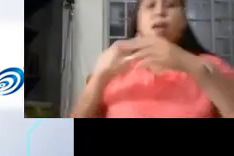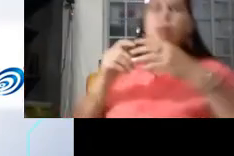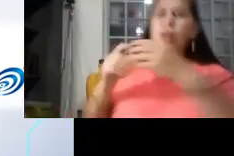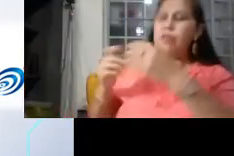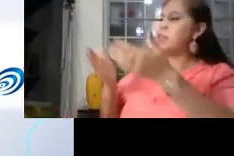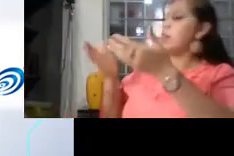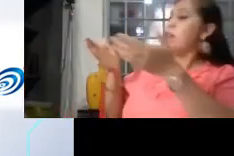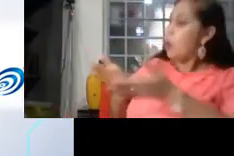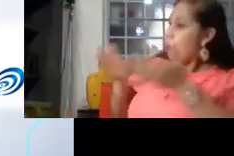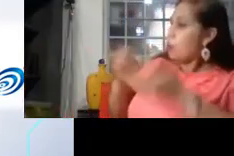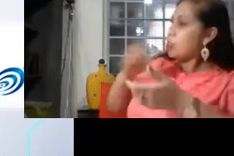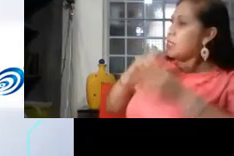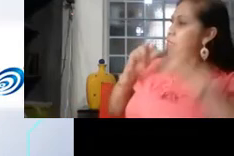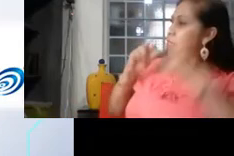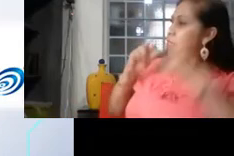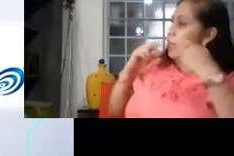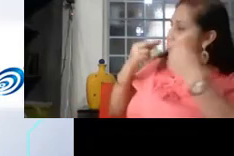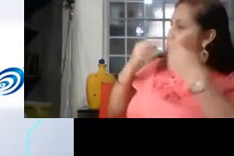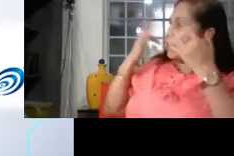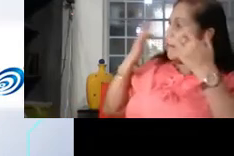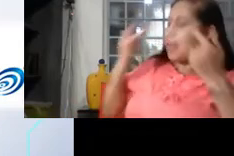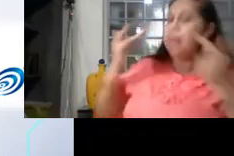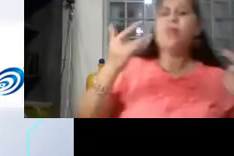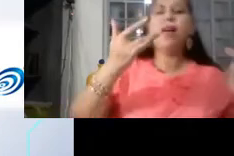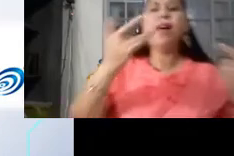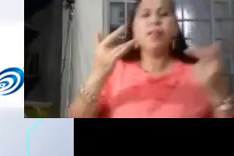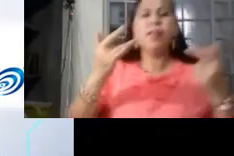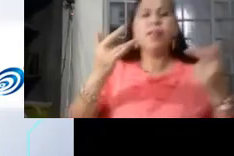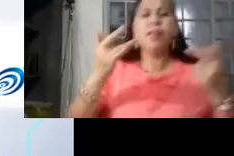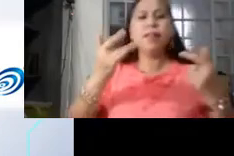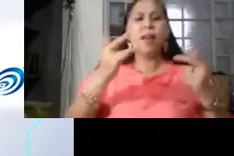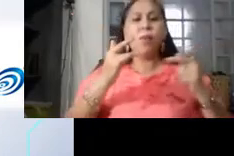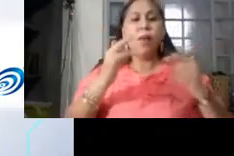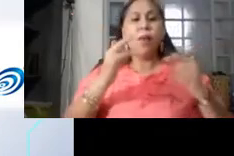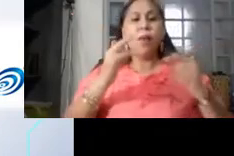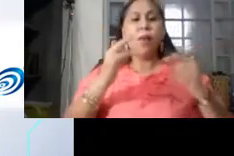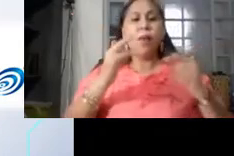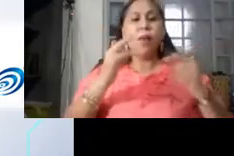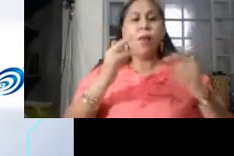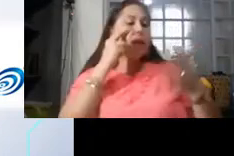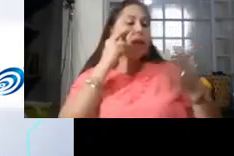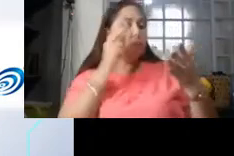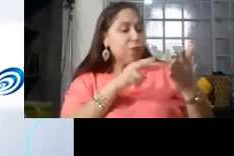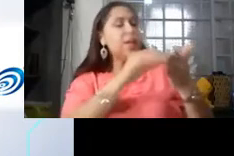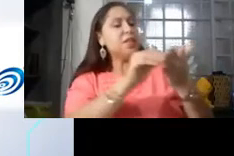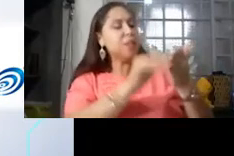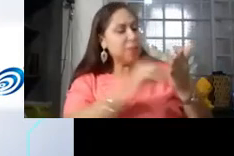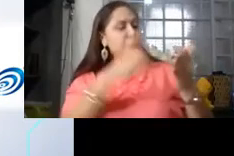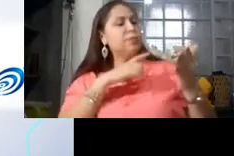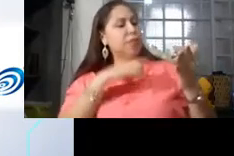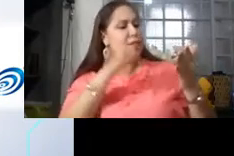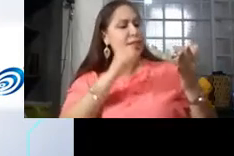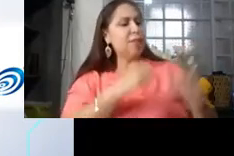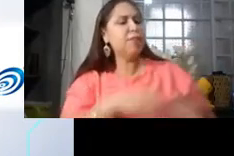né? Josinalva, hoje tem reunião de teatro? Aí Daniel, espera um momento, eu vou ver na agenda.